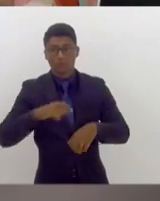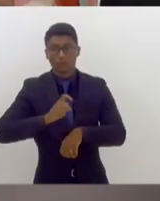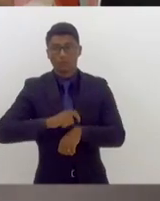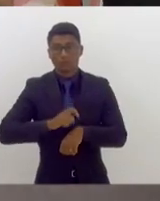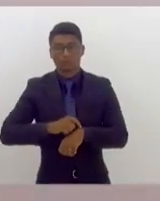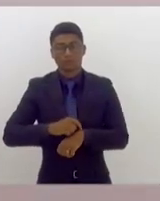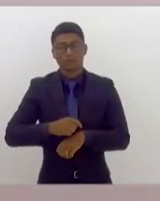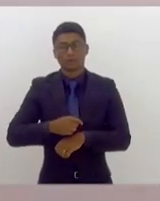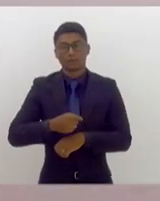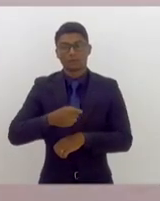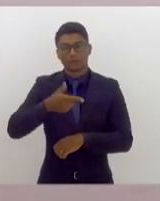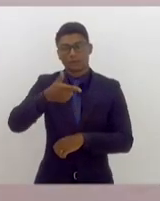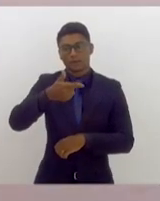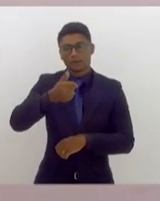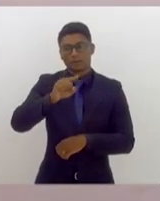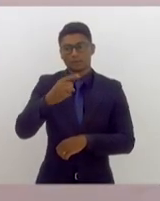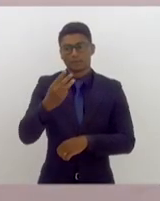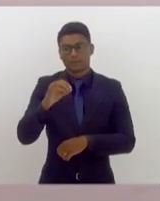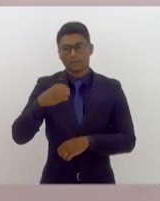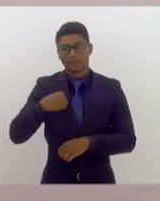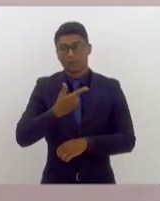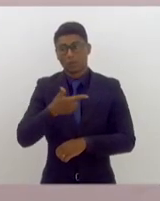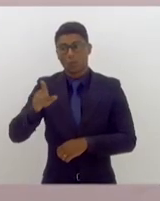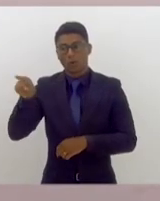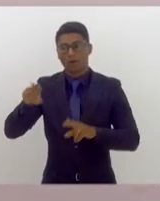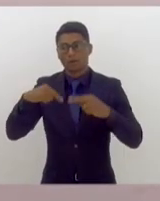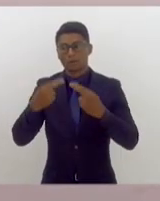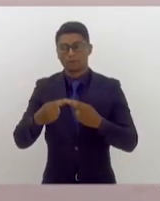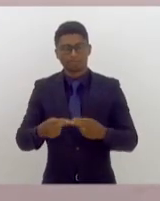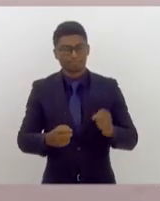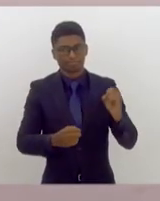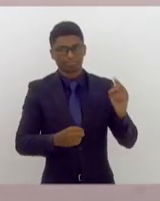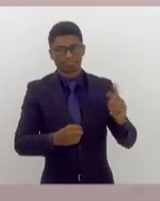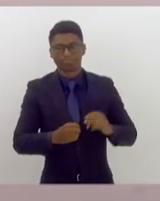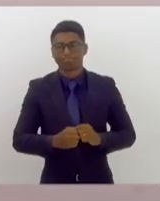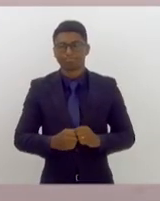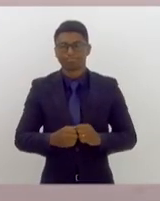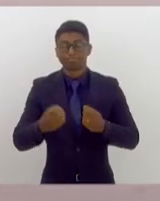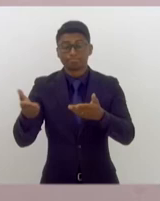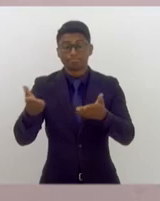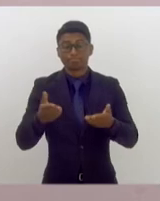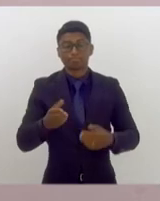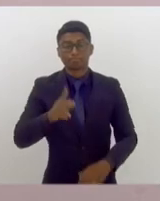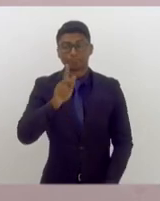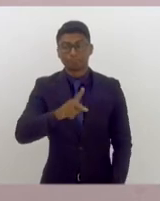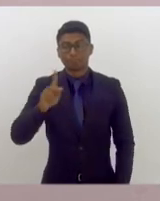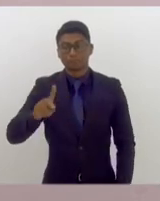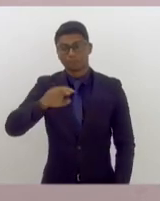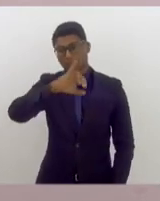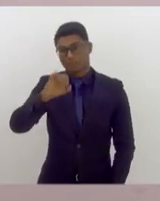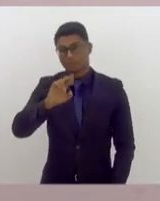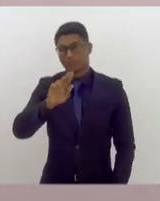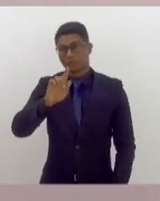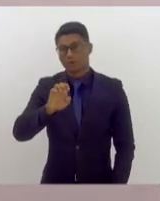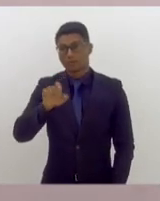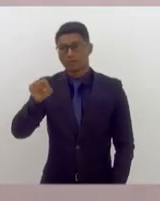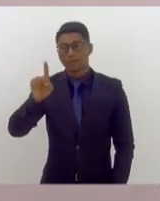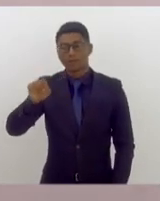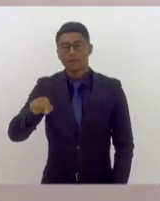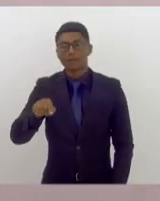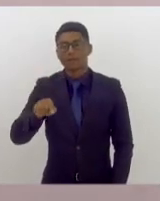Eu gostaria de chamar para fazer uso da palavra o professor Jorge Roberto França, coordenador da